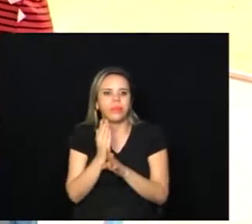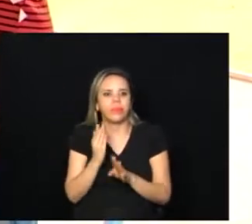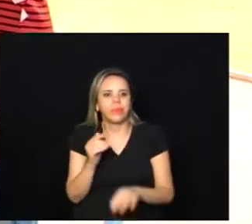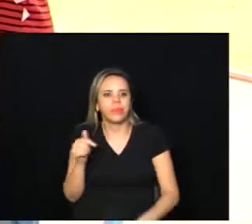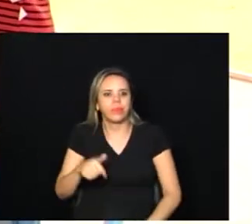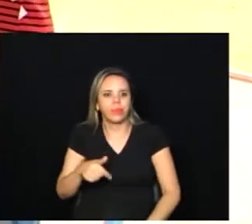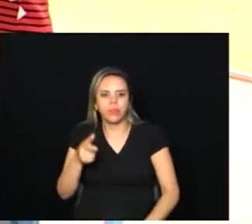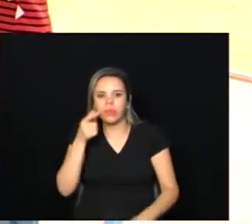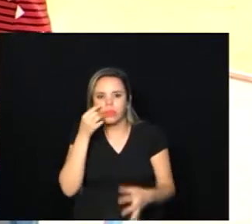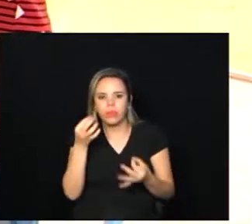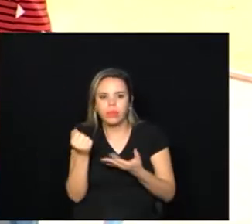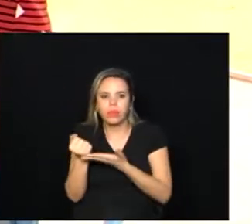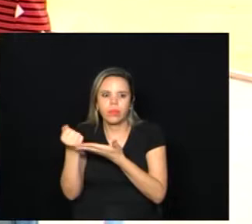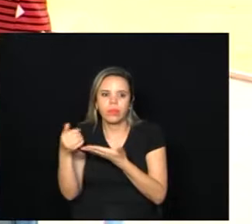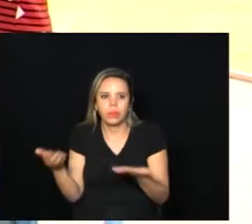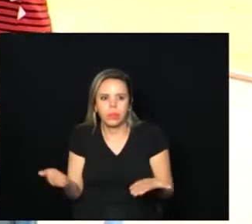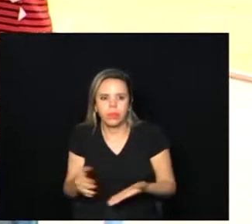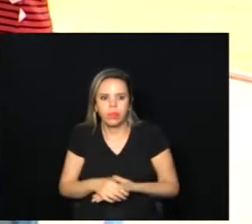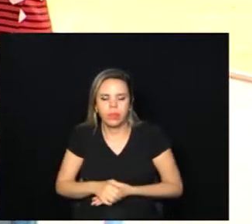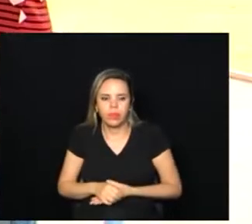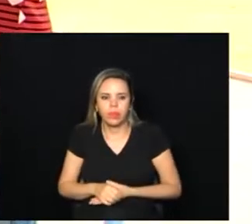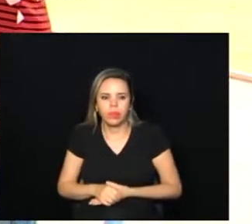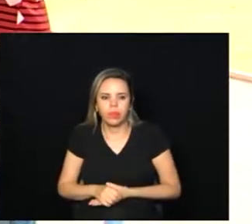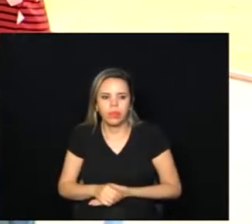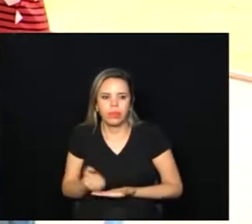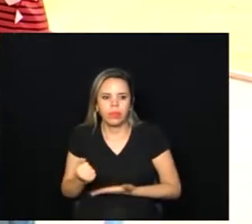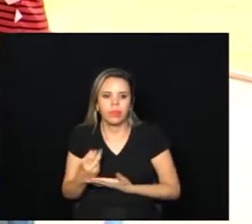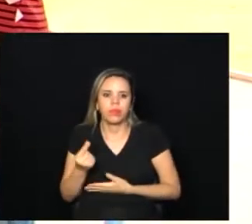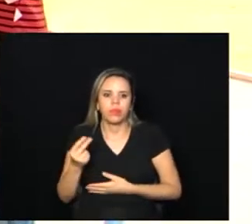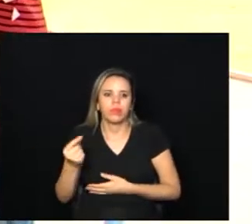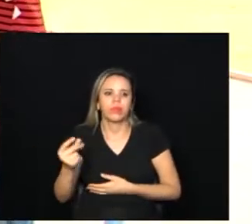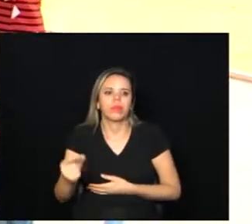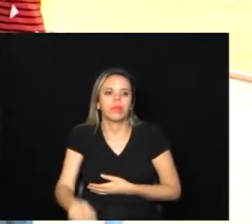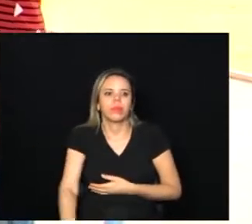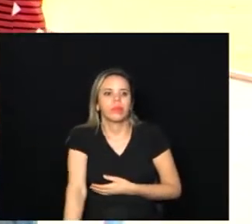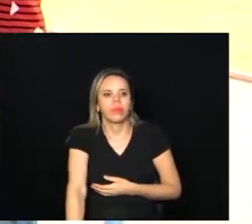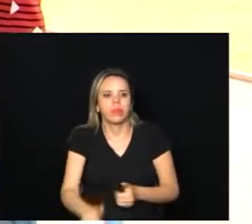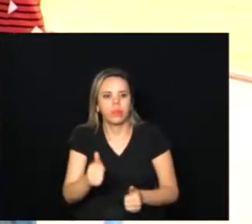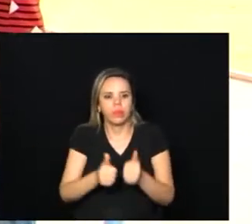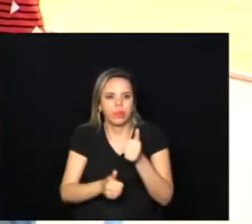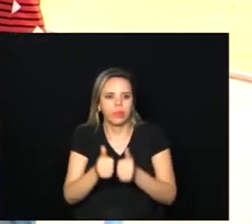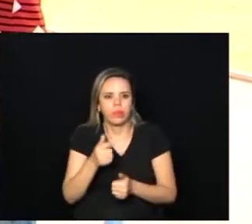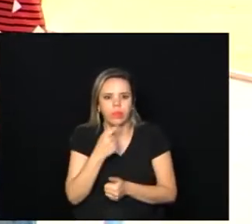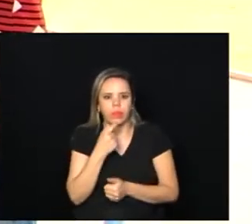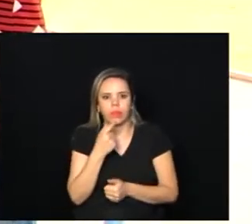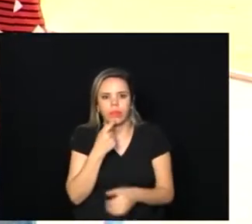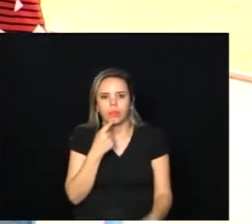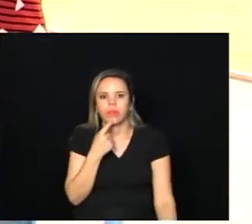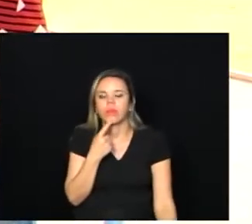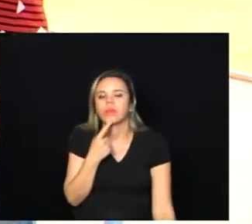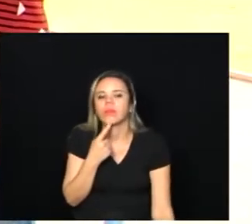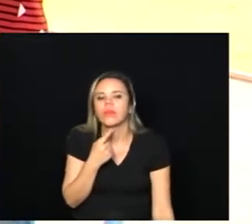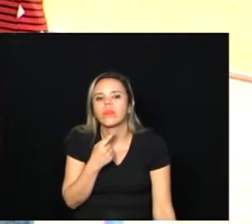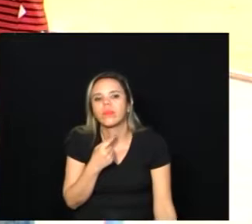que olhou por nós dessa vez. E está olhando já há um bom tempo pelo futebol amador de Campinas, entendeu? E pelo